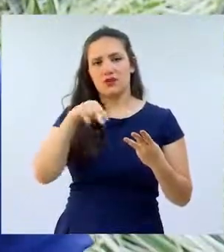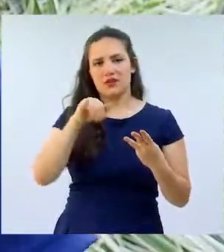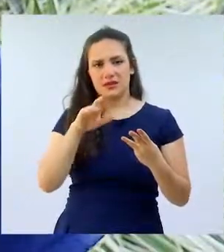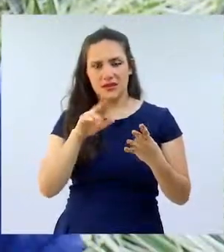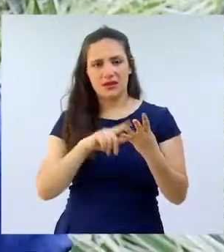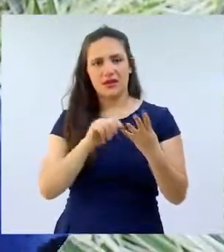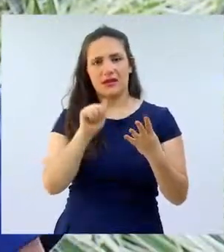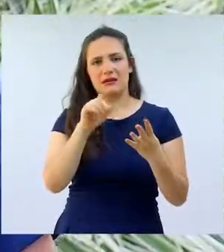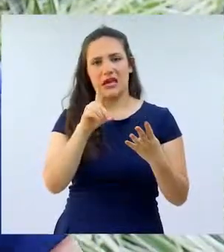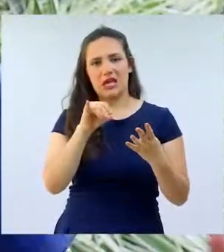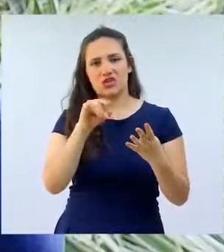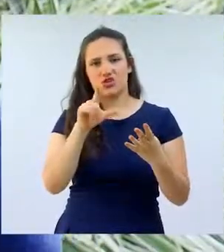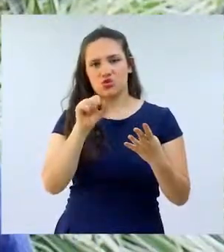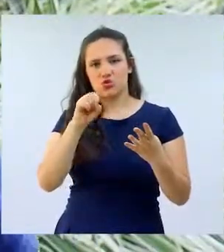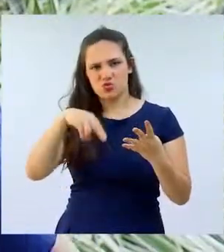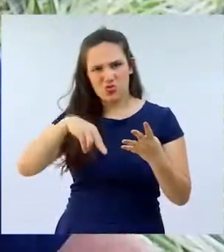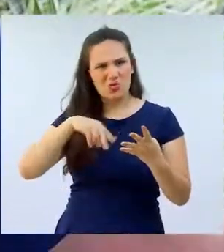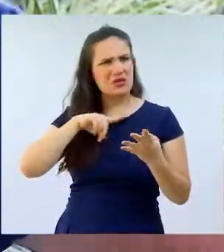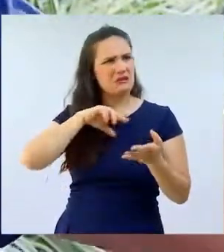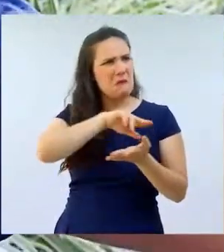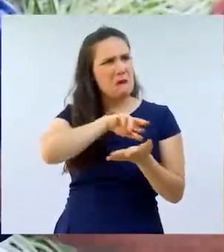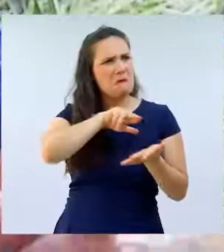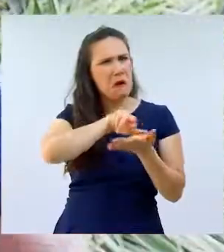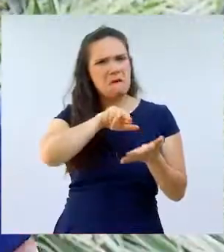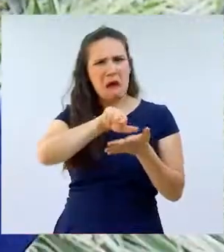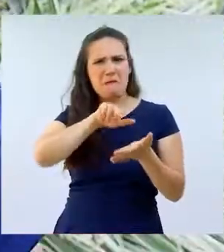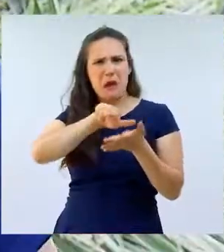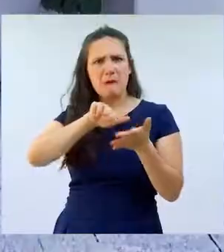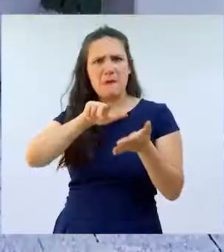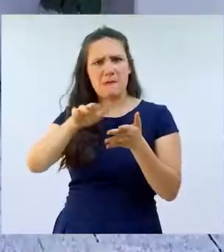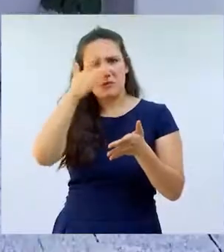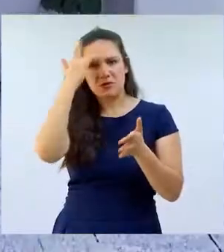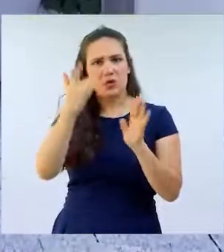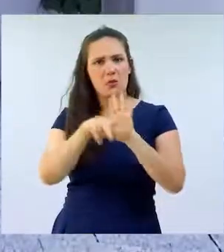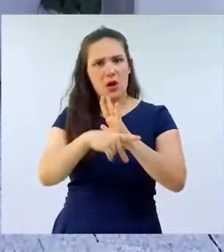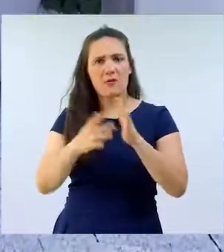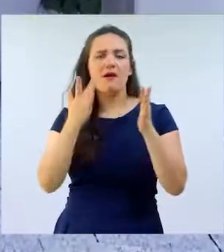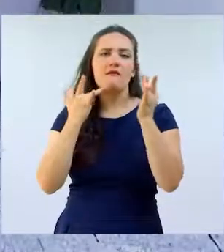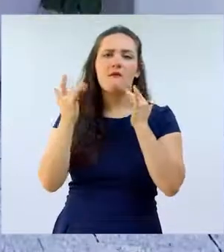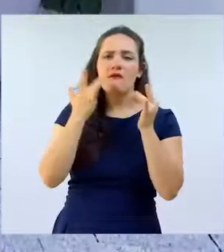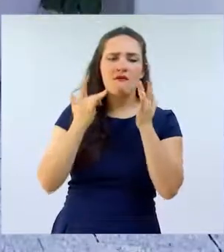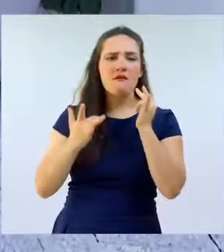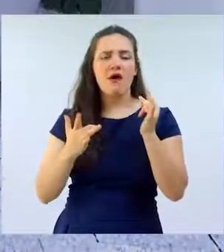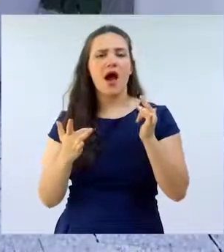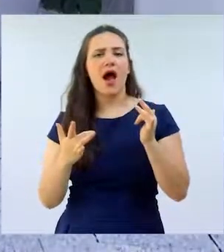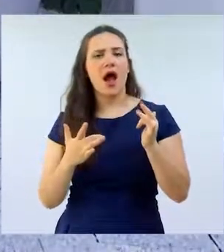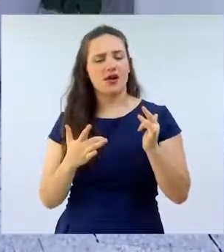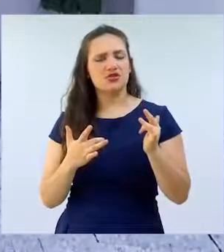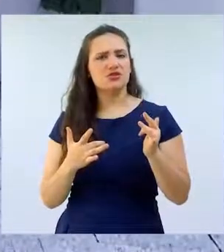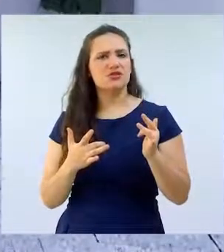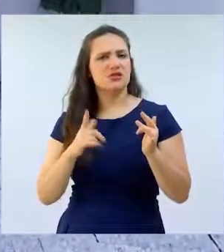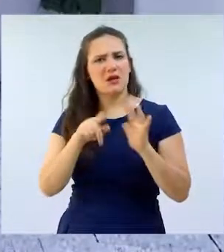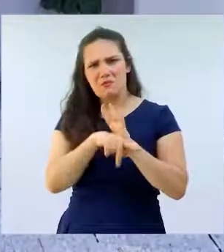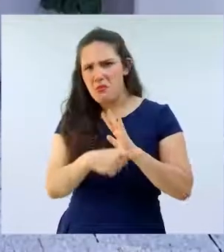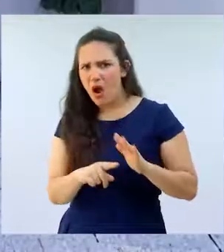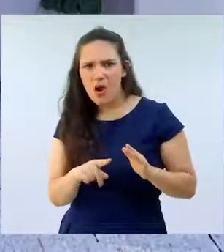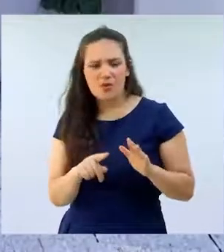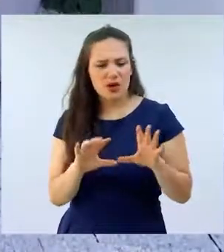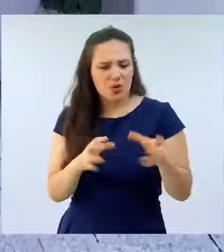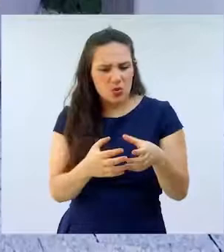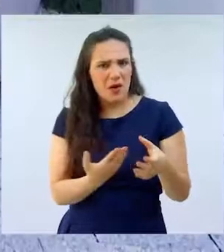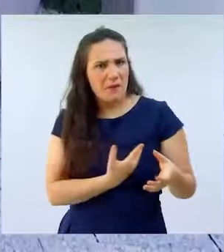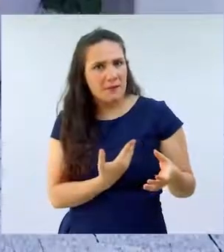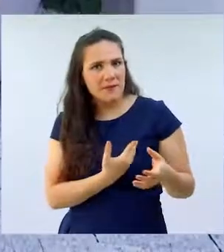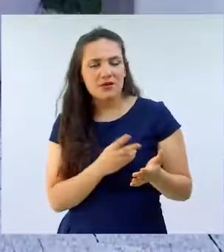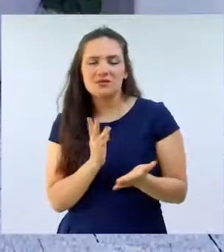Spengler, Adilson Schaefer, e aí a gente foi montando aquele grupo, tanto que aí fiquei muito ligado ao Henrique, ao Adilson, ao Joanir, que a